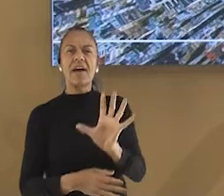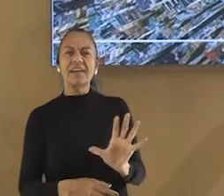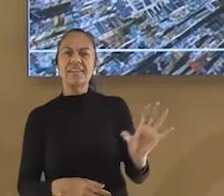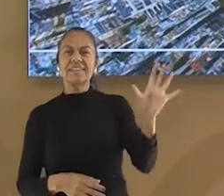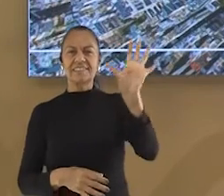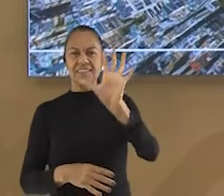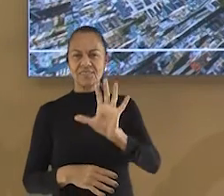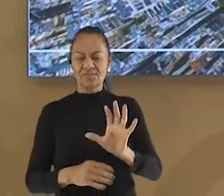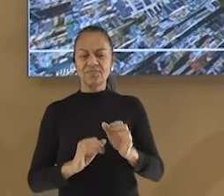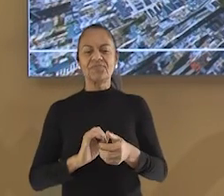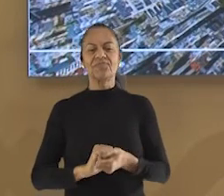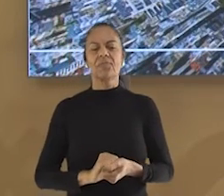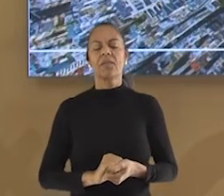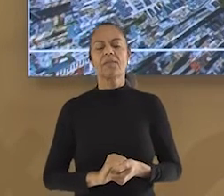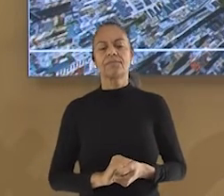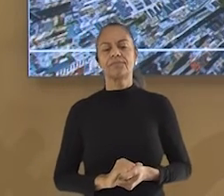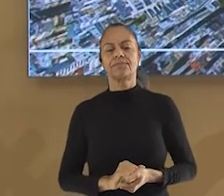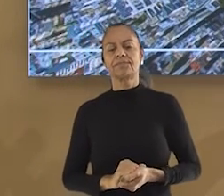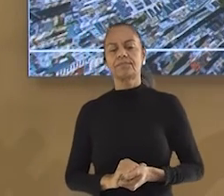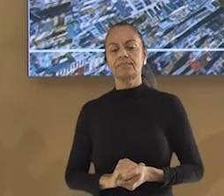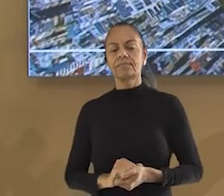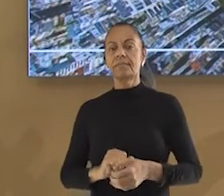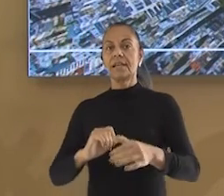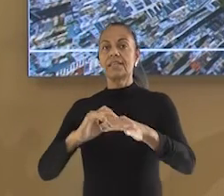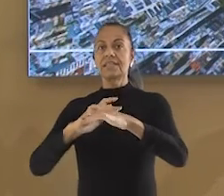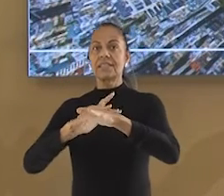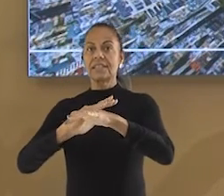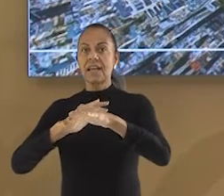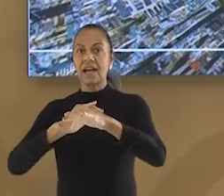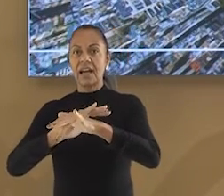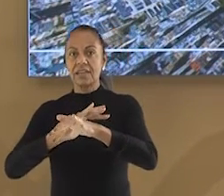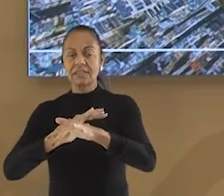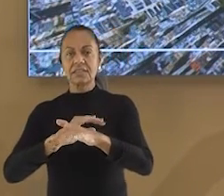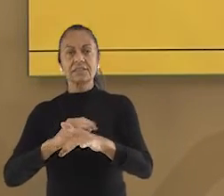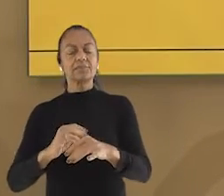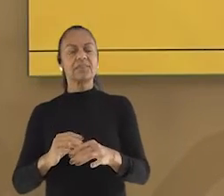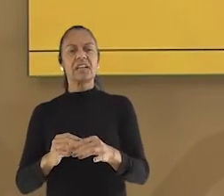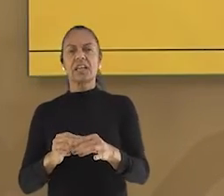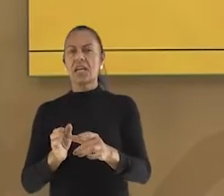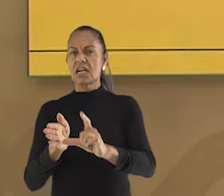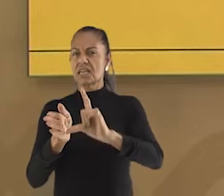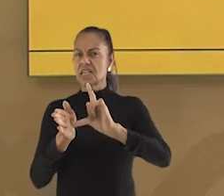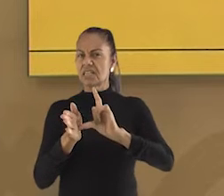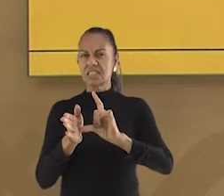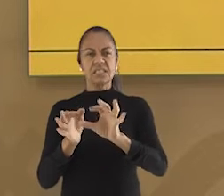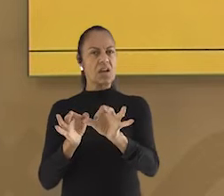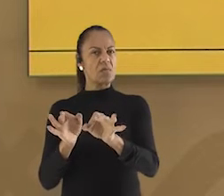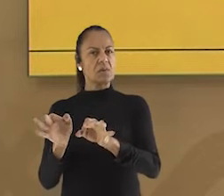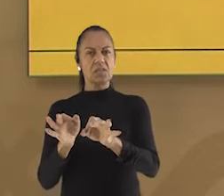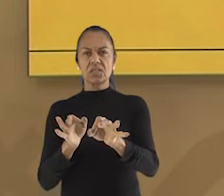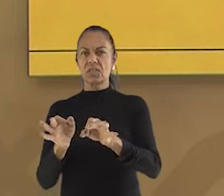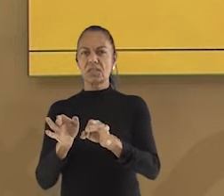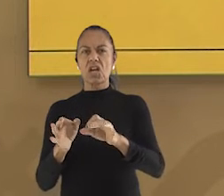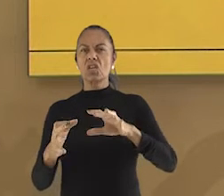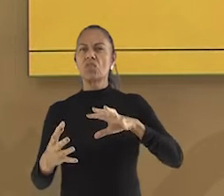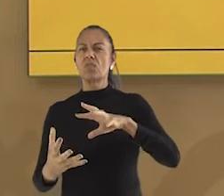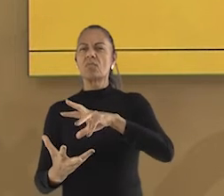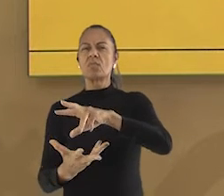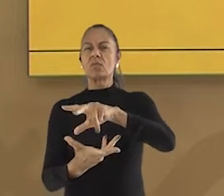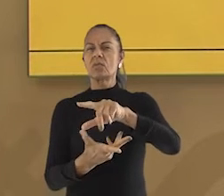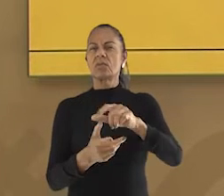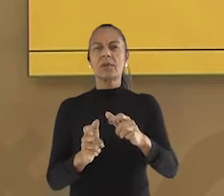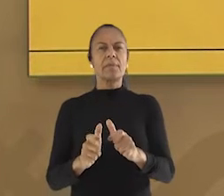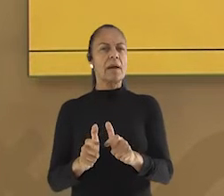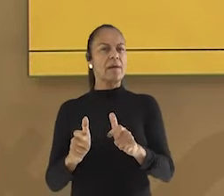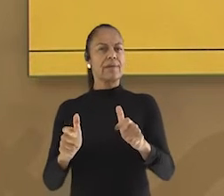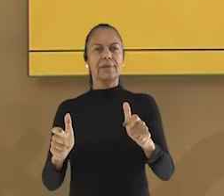Brasil. As cidades espontâneas são a maioria no Brasil e no mundo. Isso significa que a maior